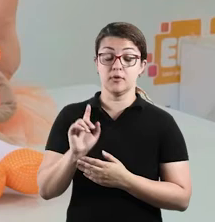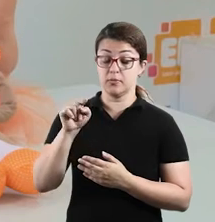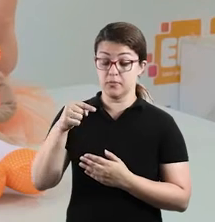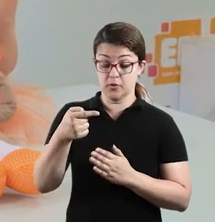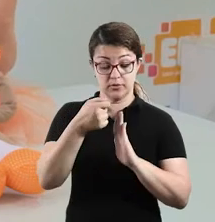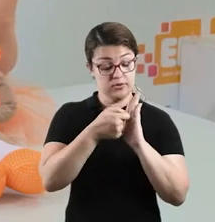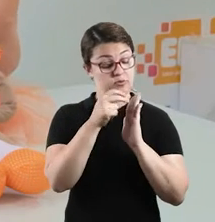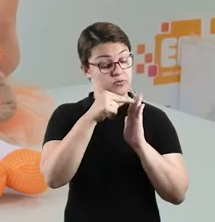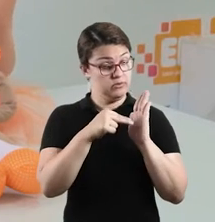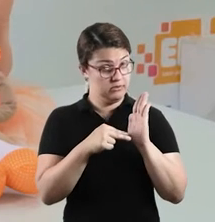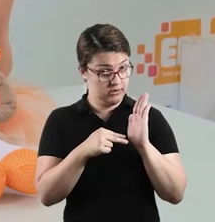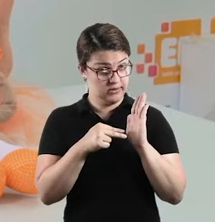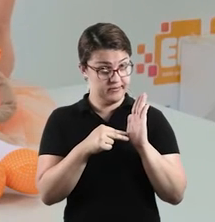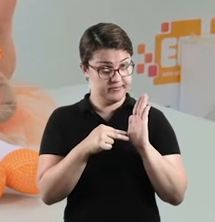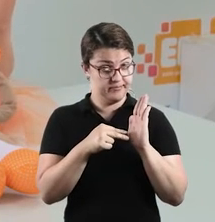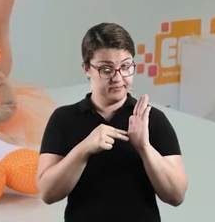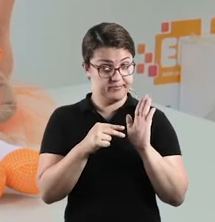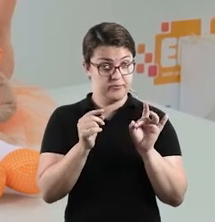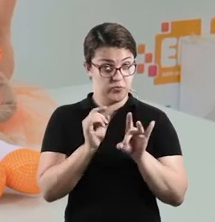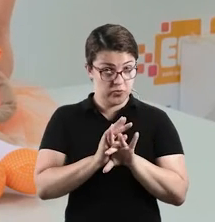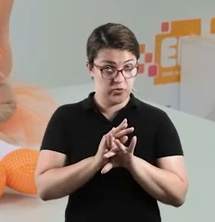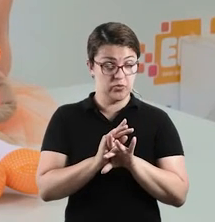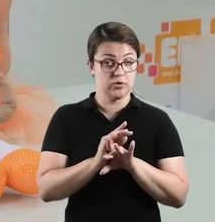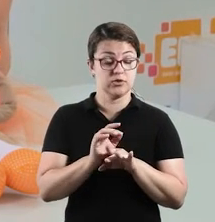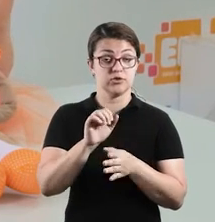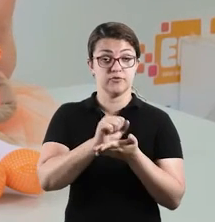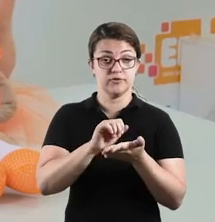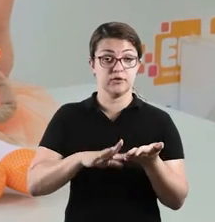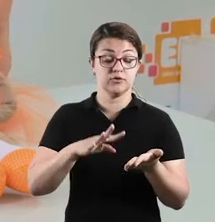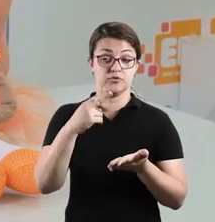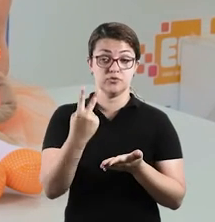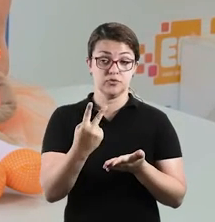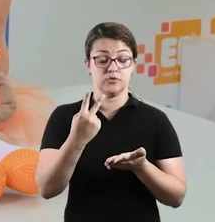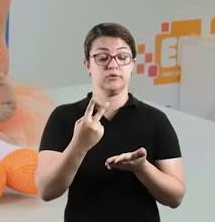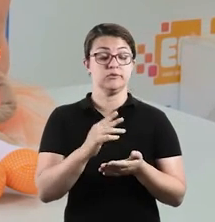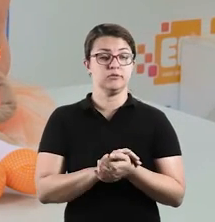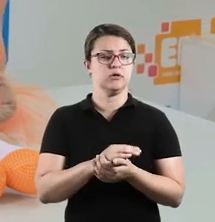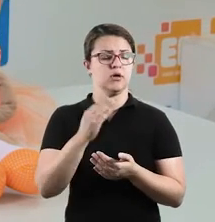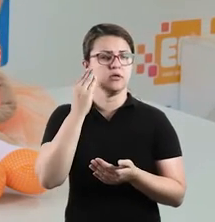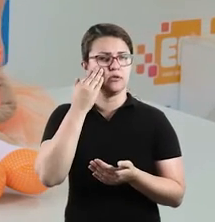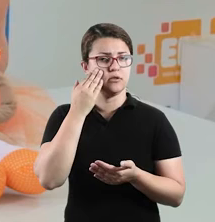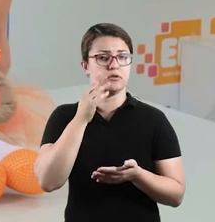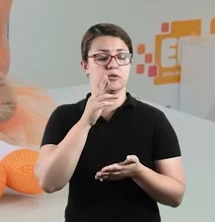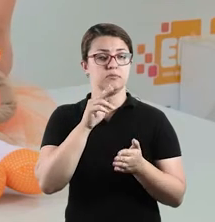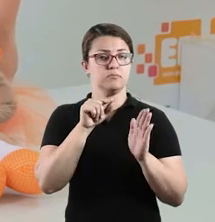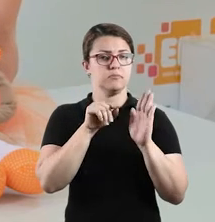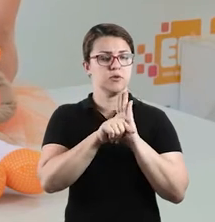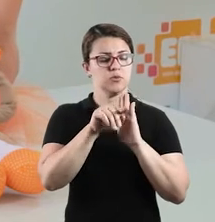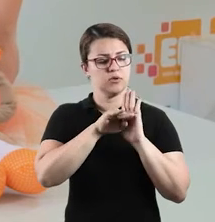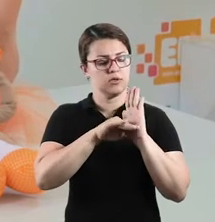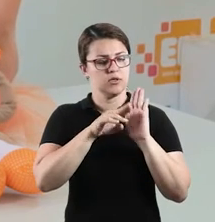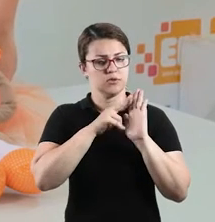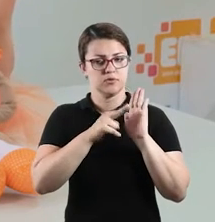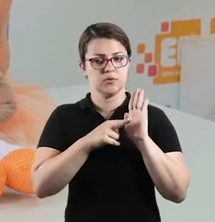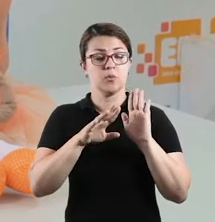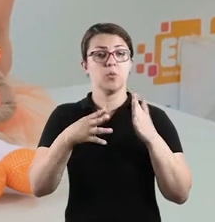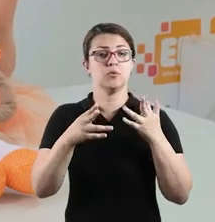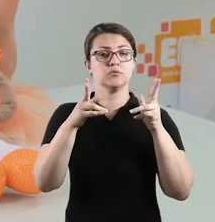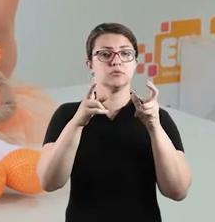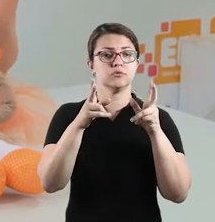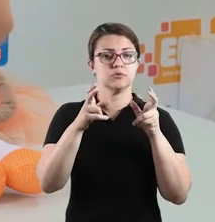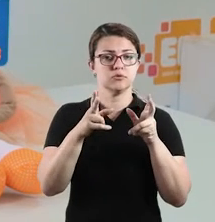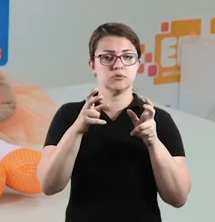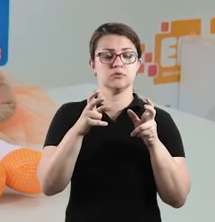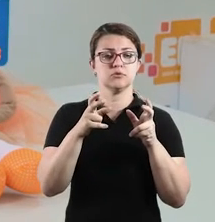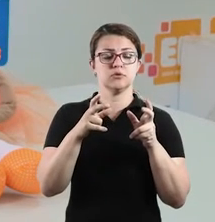Depois de ler, você vai à atividade 2. Vai fazer a interpretação dessa notícia. Qual é o título da notícia?